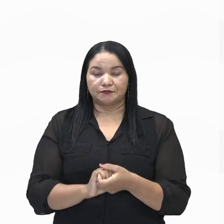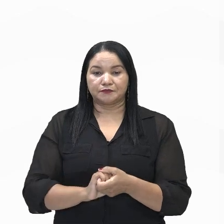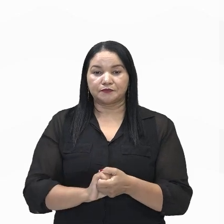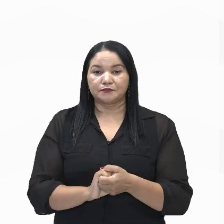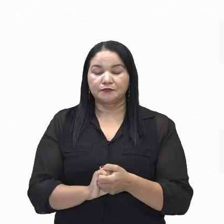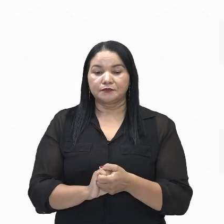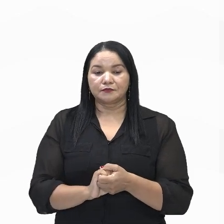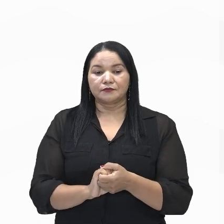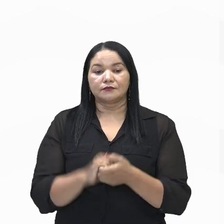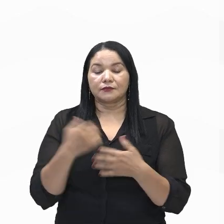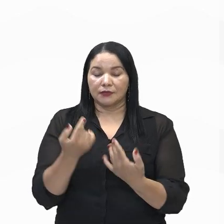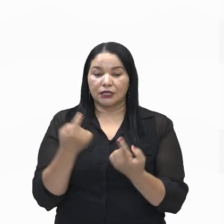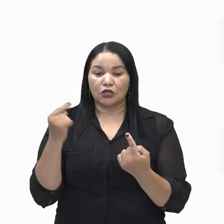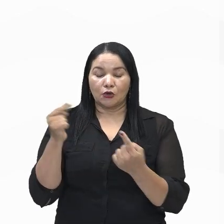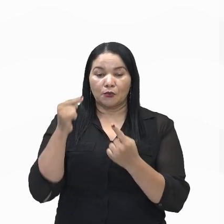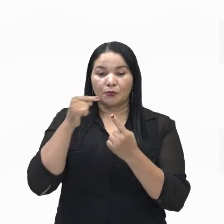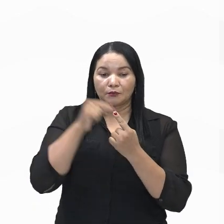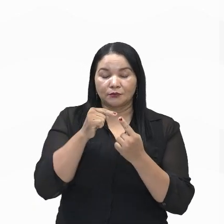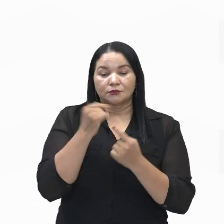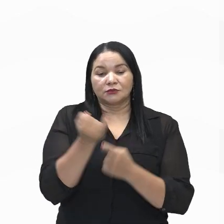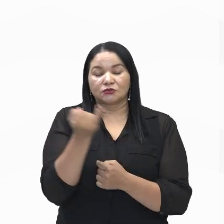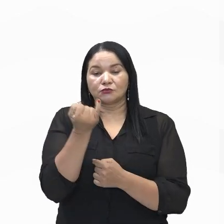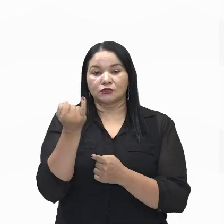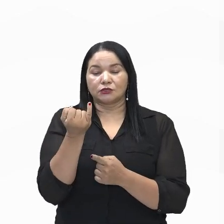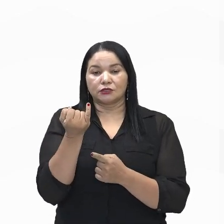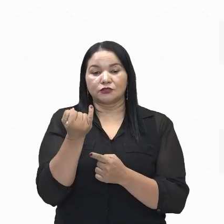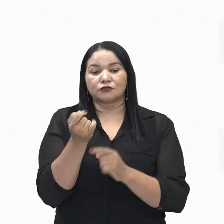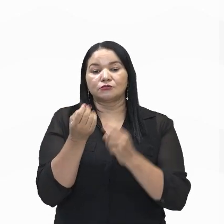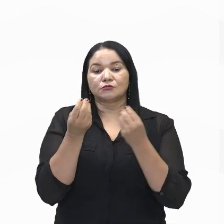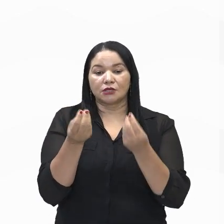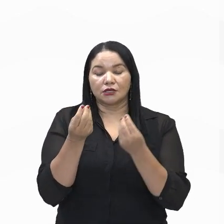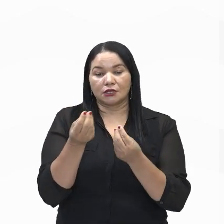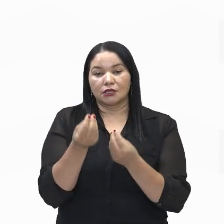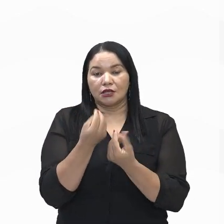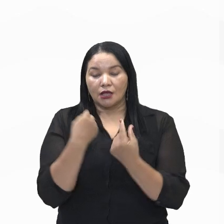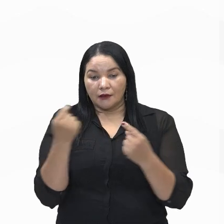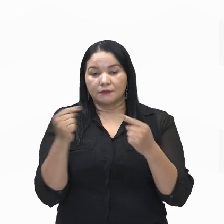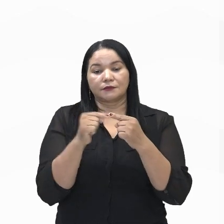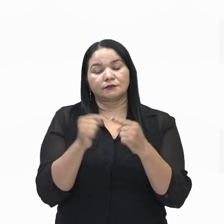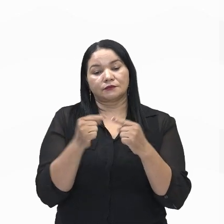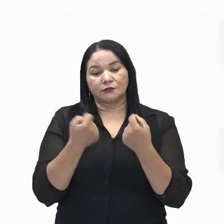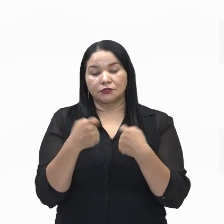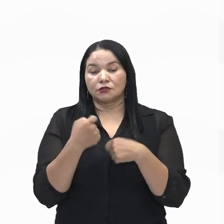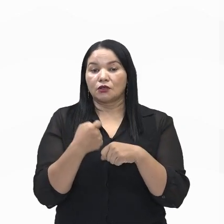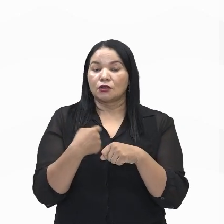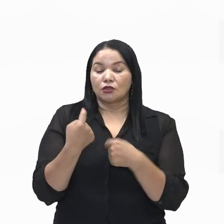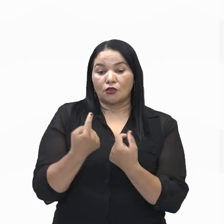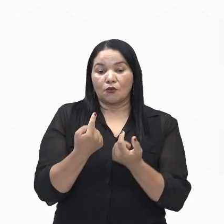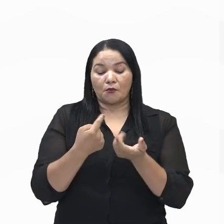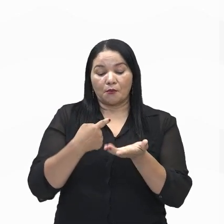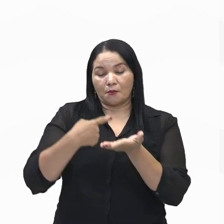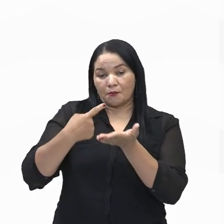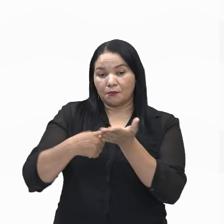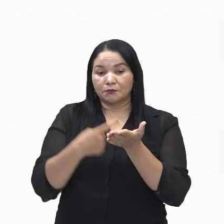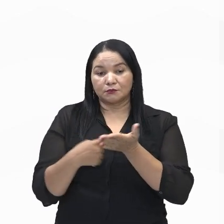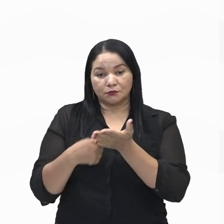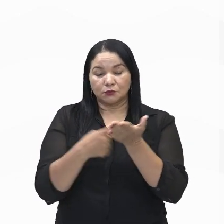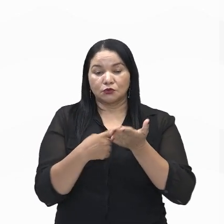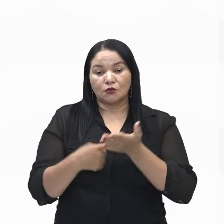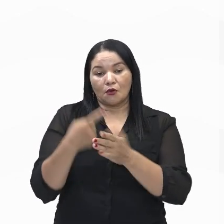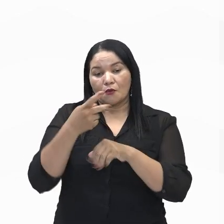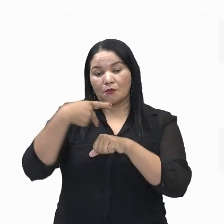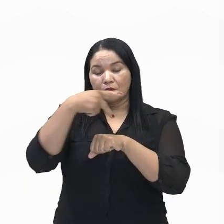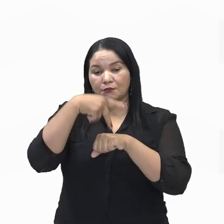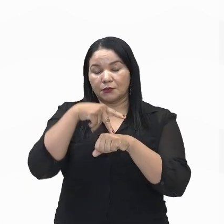que são metas muito importantes para a gente estar cumprindo e note que os países realmente estão se comprometendo a